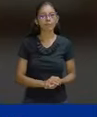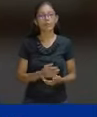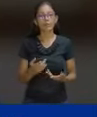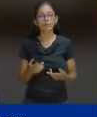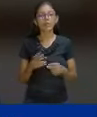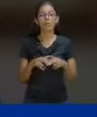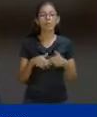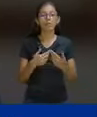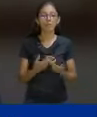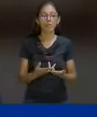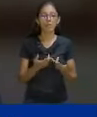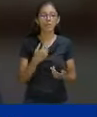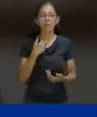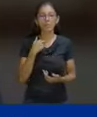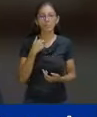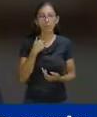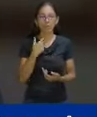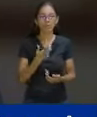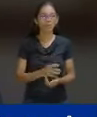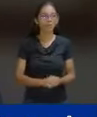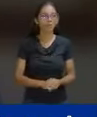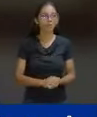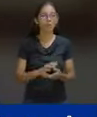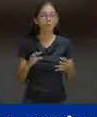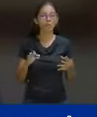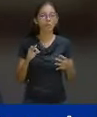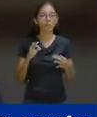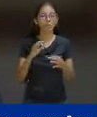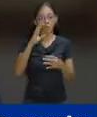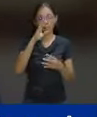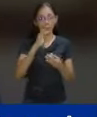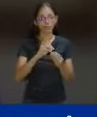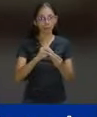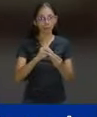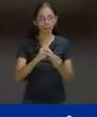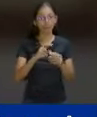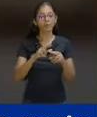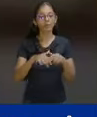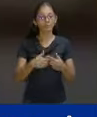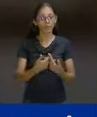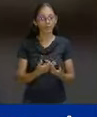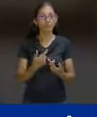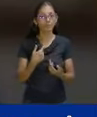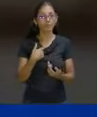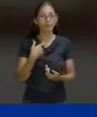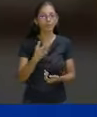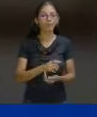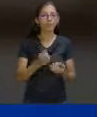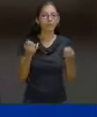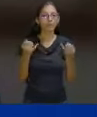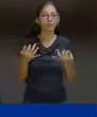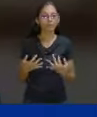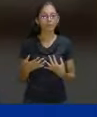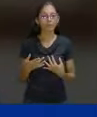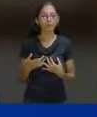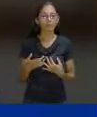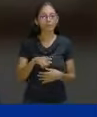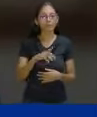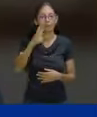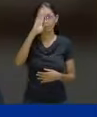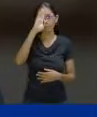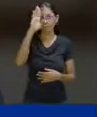das contas em razão do suposto de respeito à economicidade. Então, portanto, eu repiso, o argumento fundamental que levou essa Corte a considerar